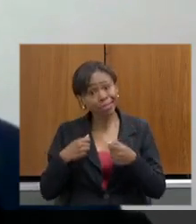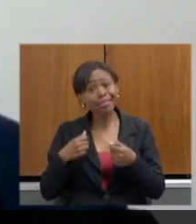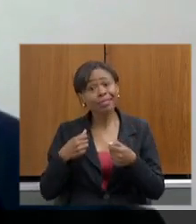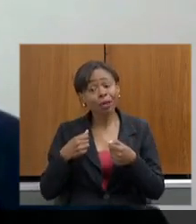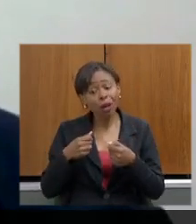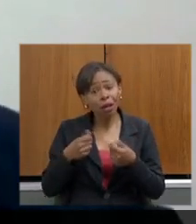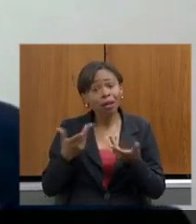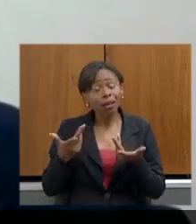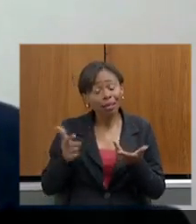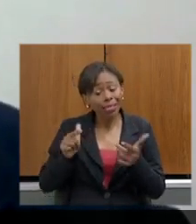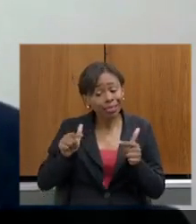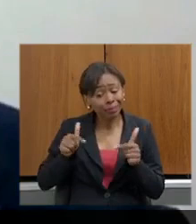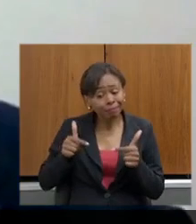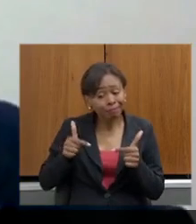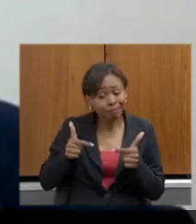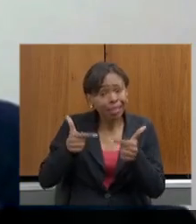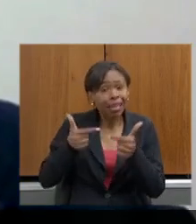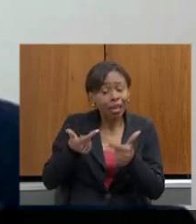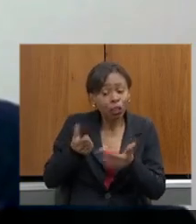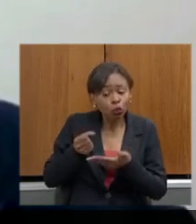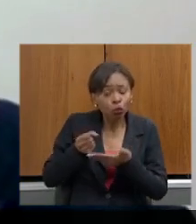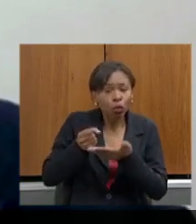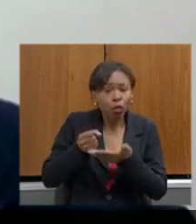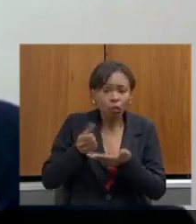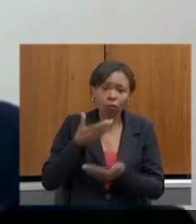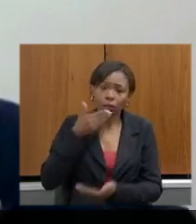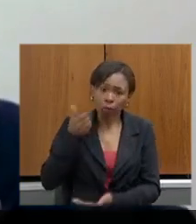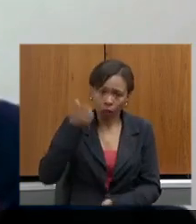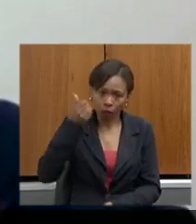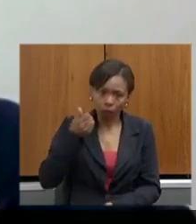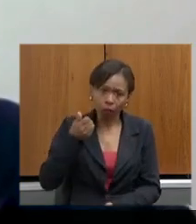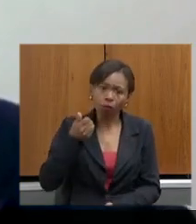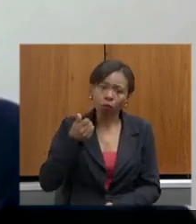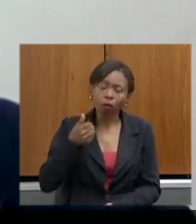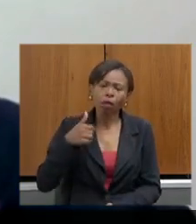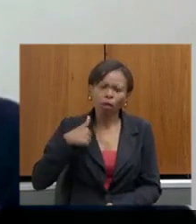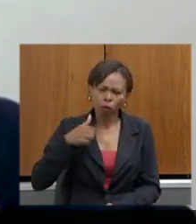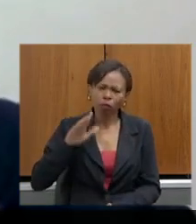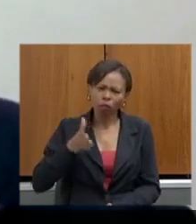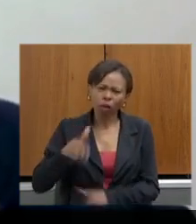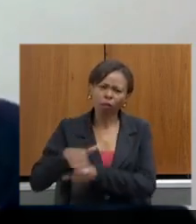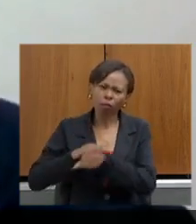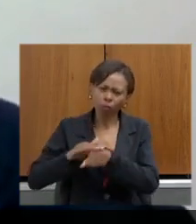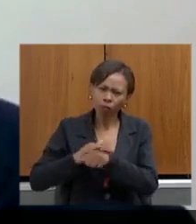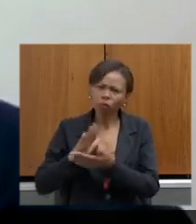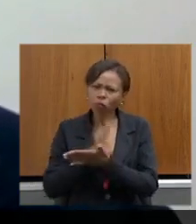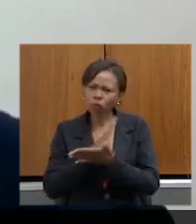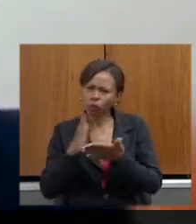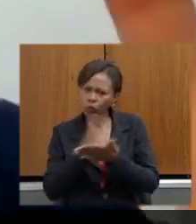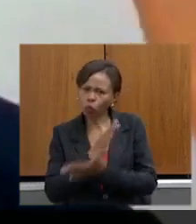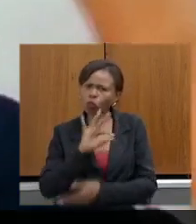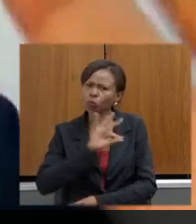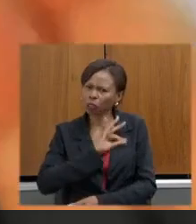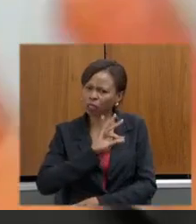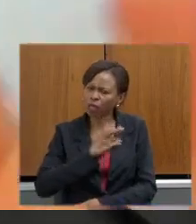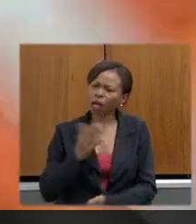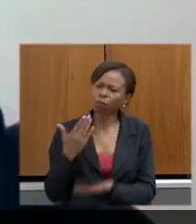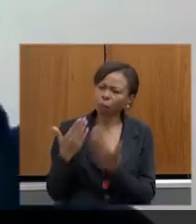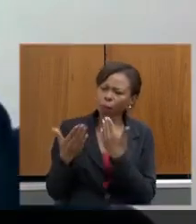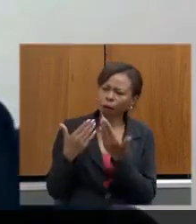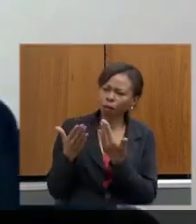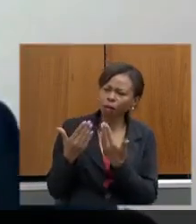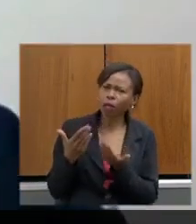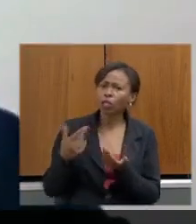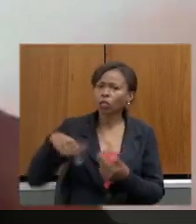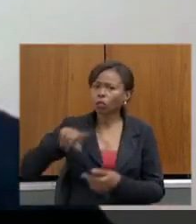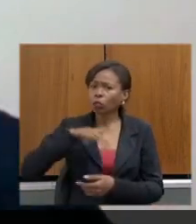aproveitada E é isso que nós defendemos né Eu já tive oportunidade de conversar com alguns colegas sobre isso o diabo a nossa